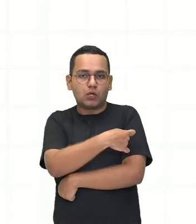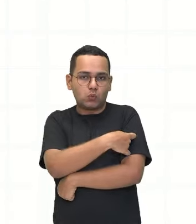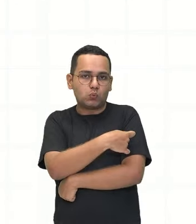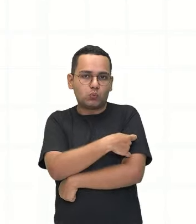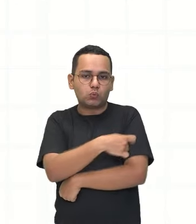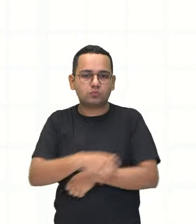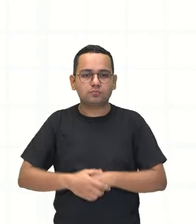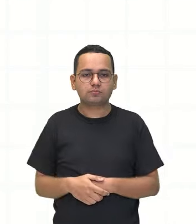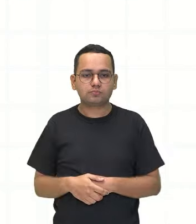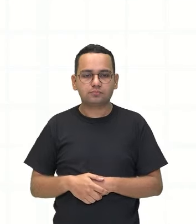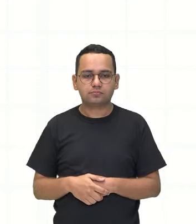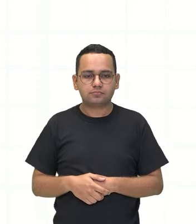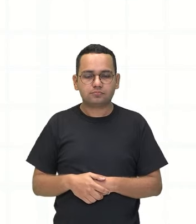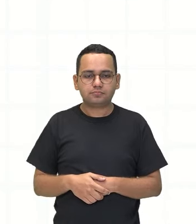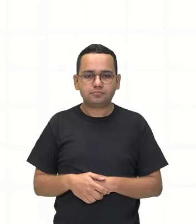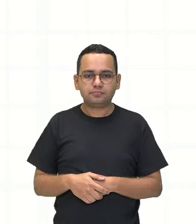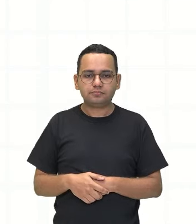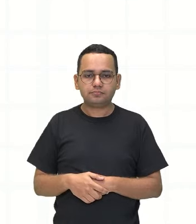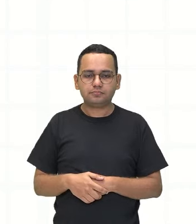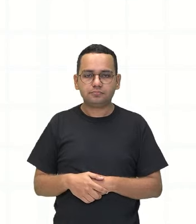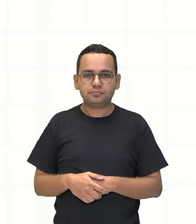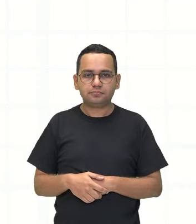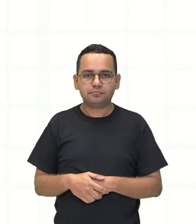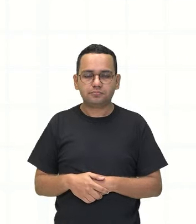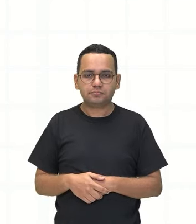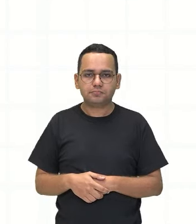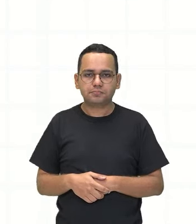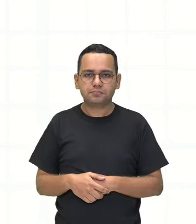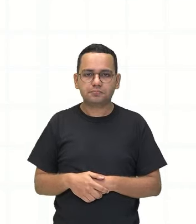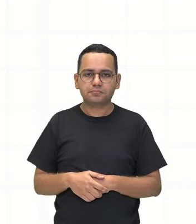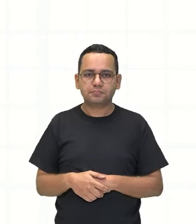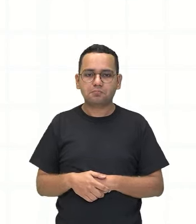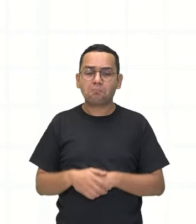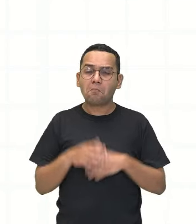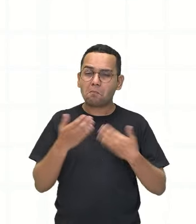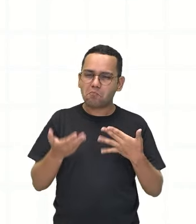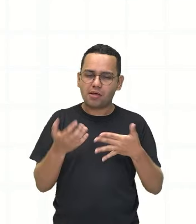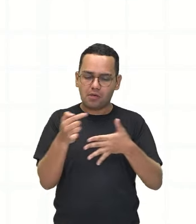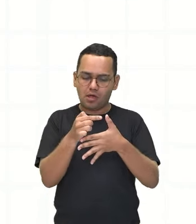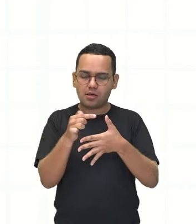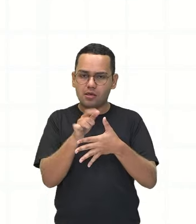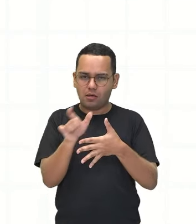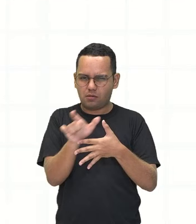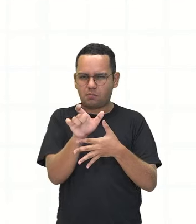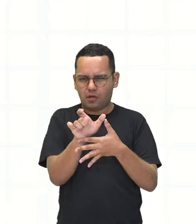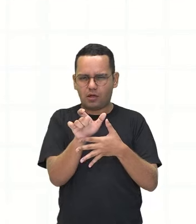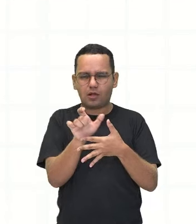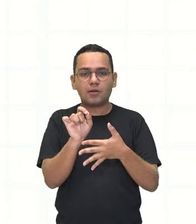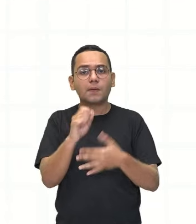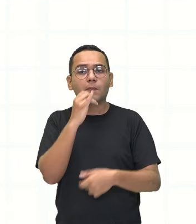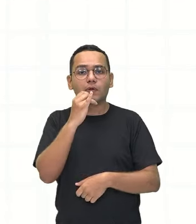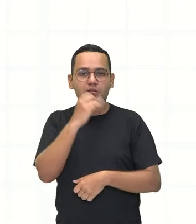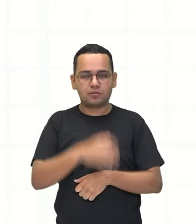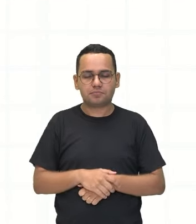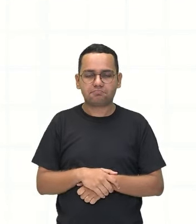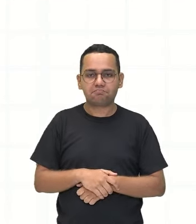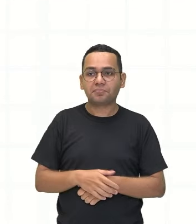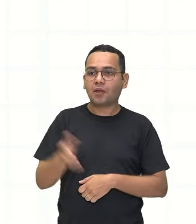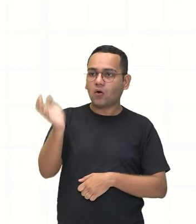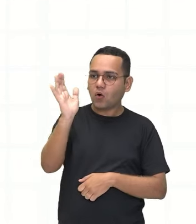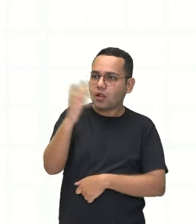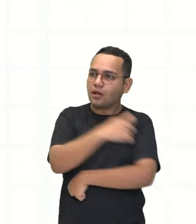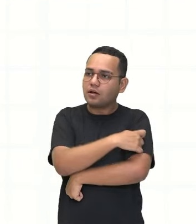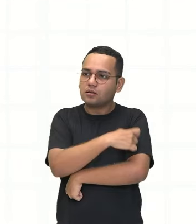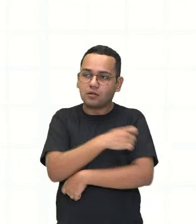Aqui, quando a gente se direciona à turma, por exemplo, a gente diz, ô turma, vamos fazer uma atividade.